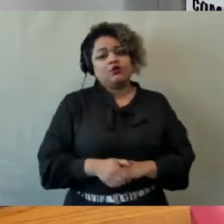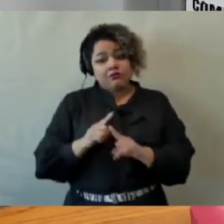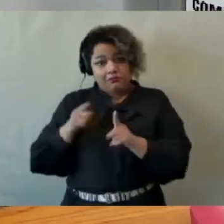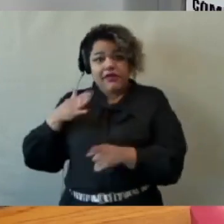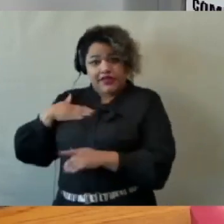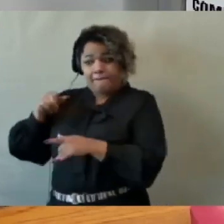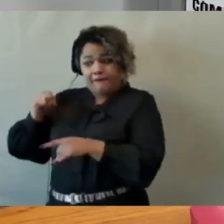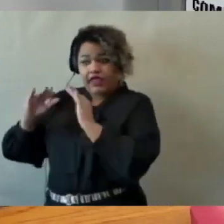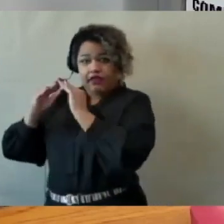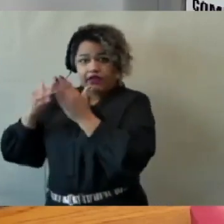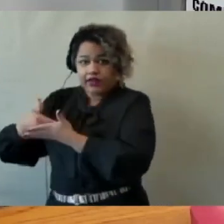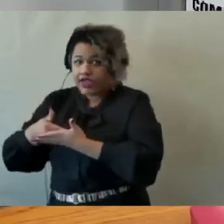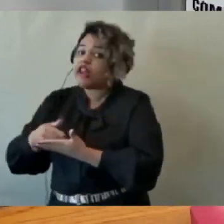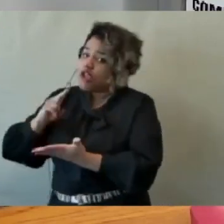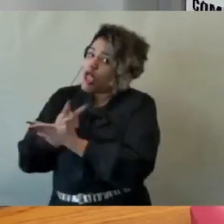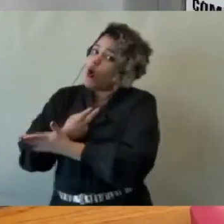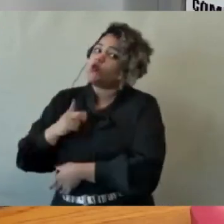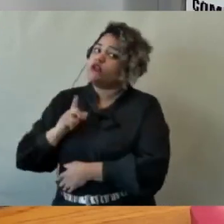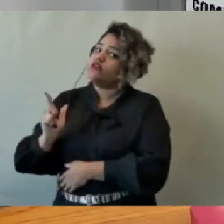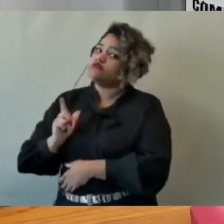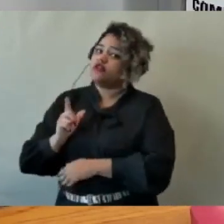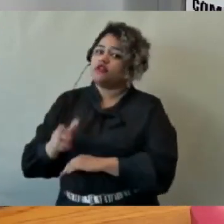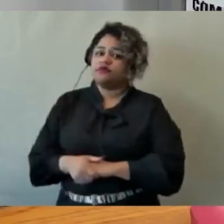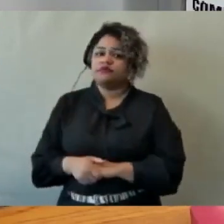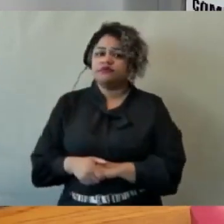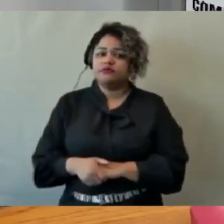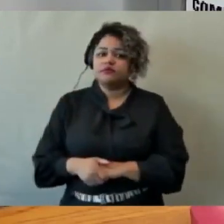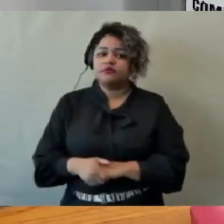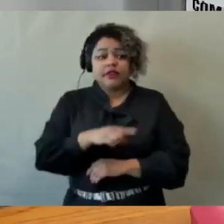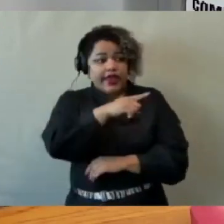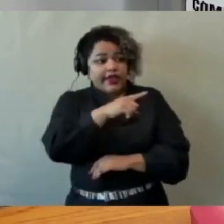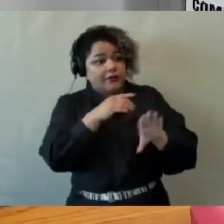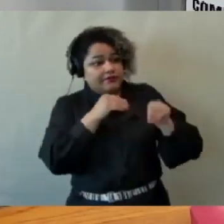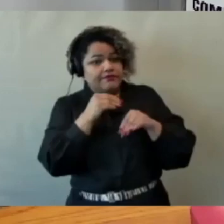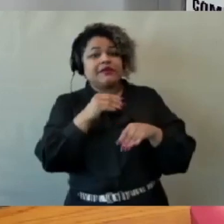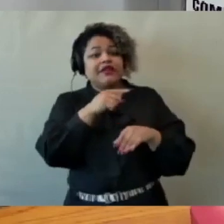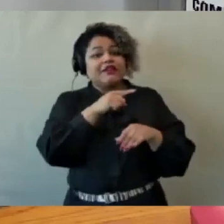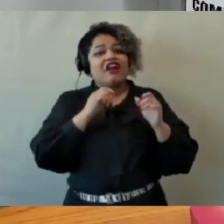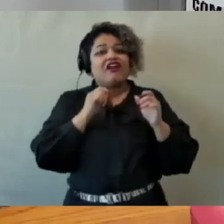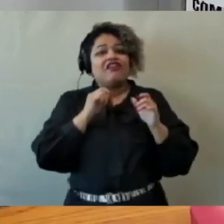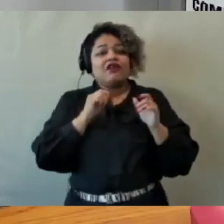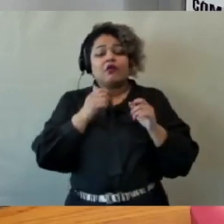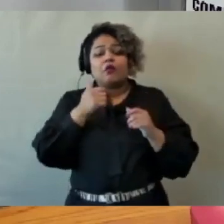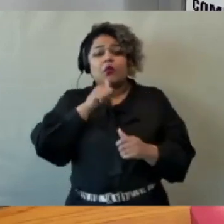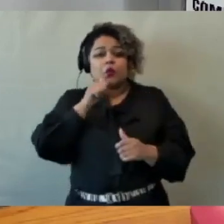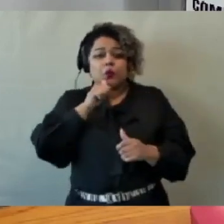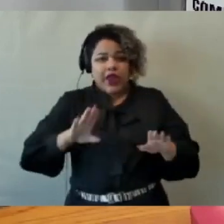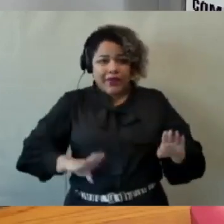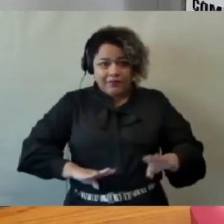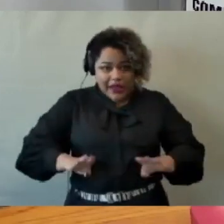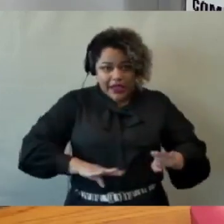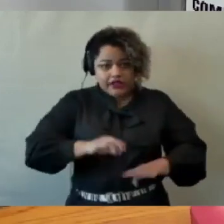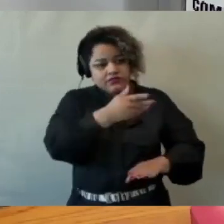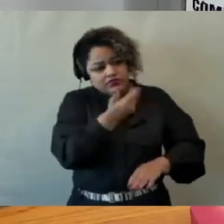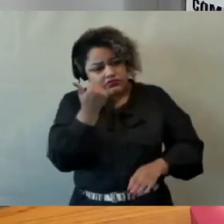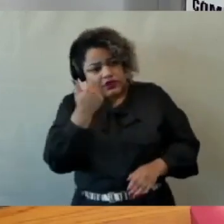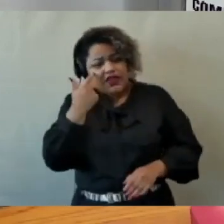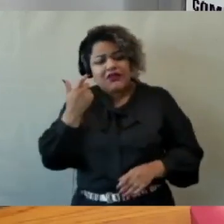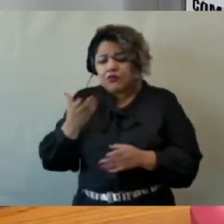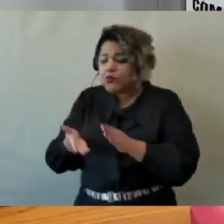auxiliar nossa e falei assim, sai com essa criança, procura onde que é a residência dela, tenta entregar para um responsável,